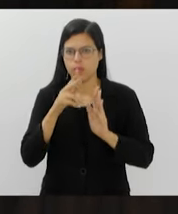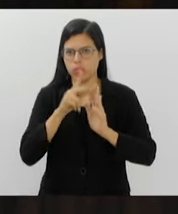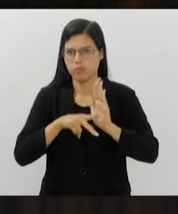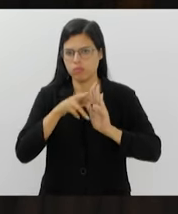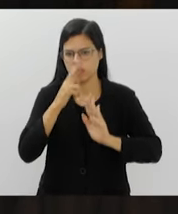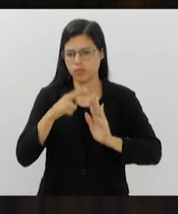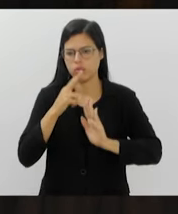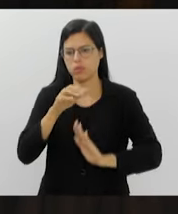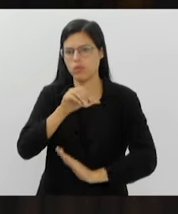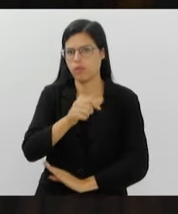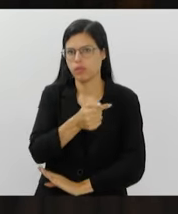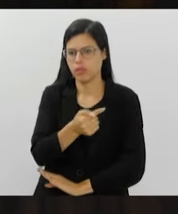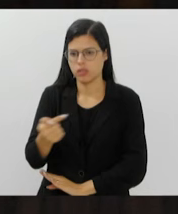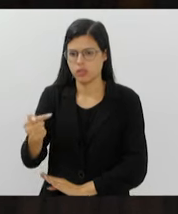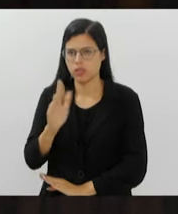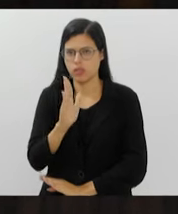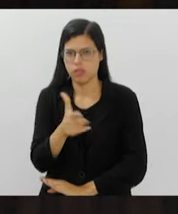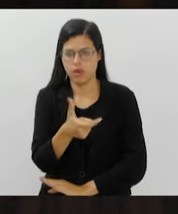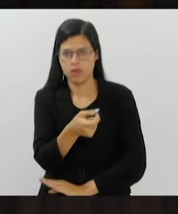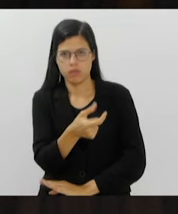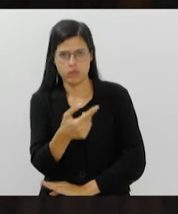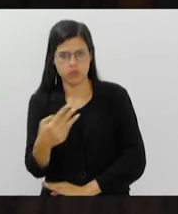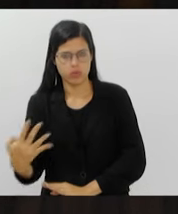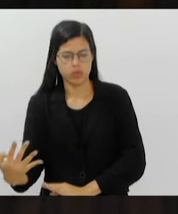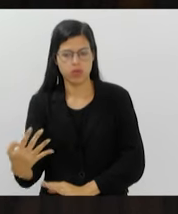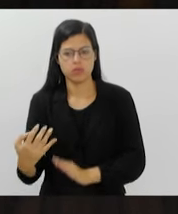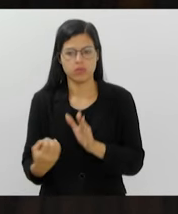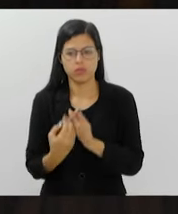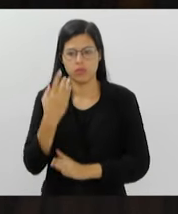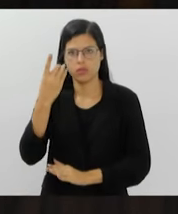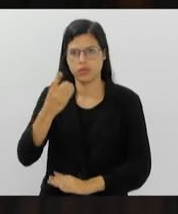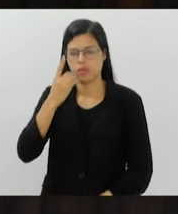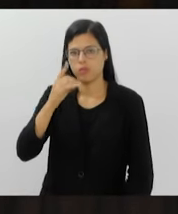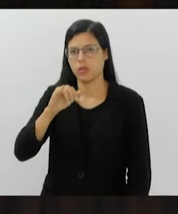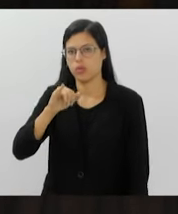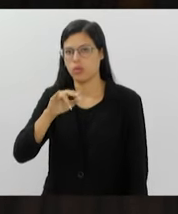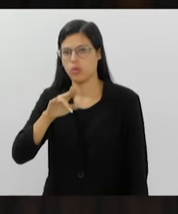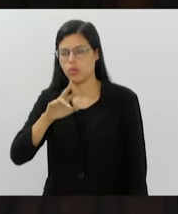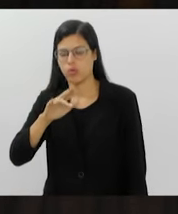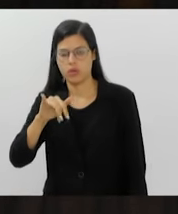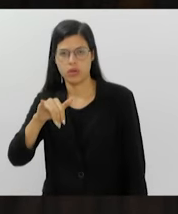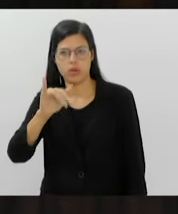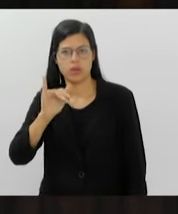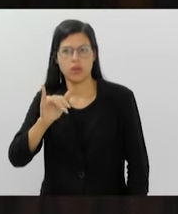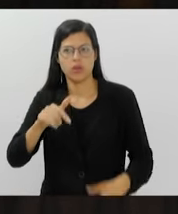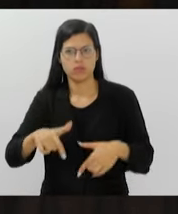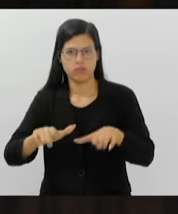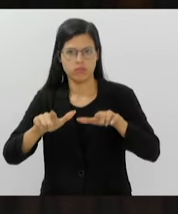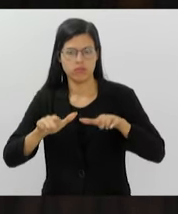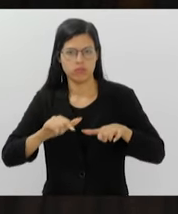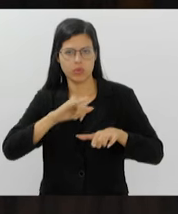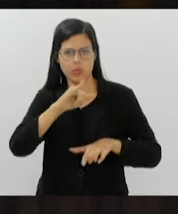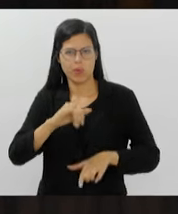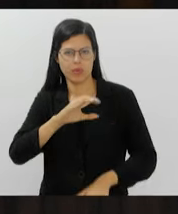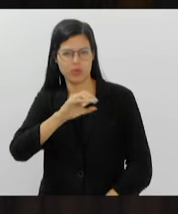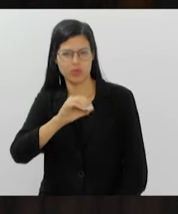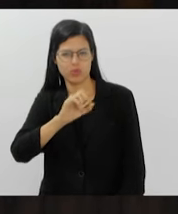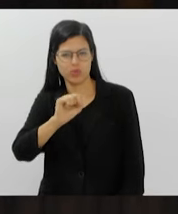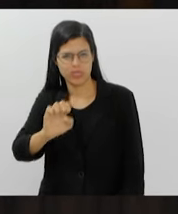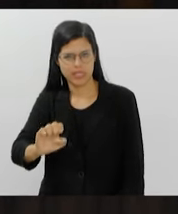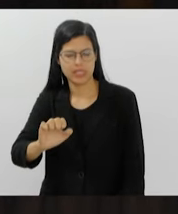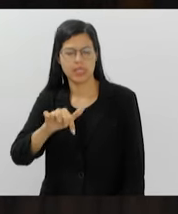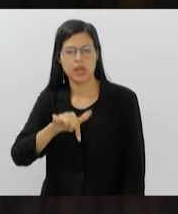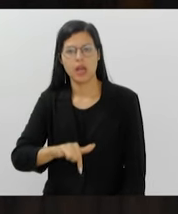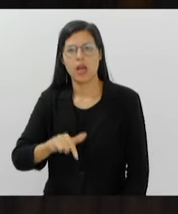número 977 de 24, de autoria do deputado Yuri, que consegue o diploma José Alencar, a G.